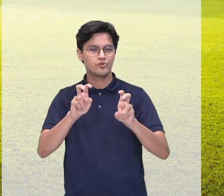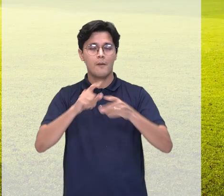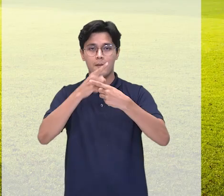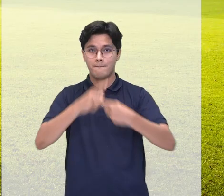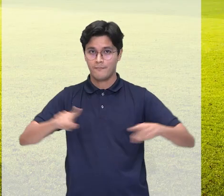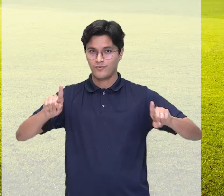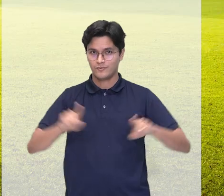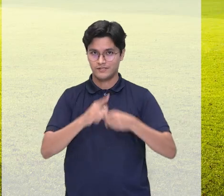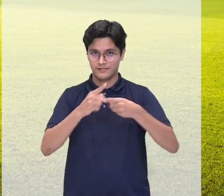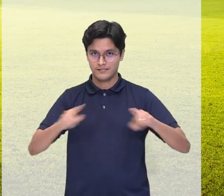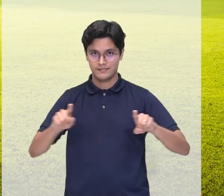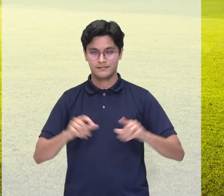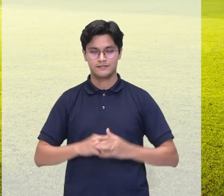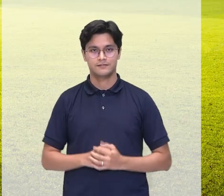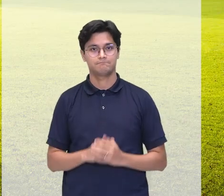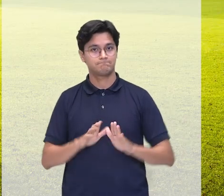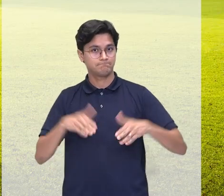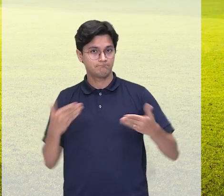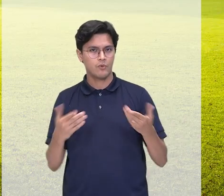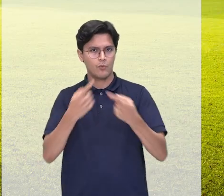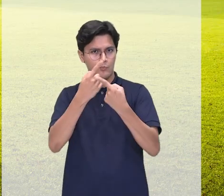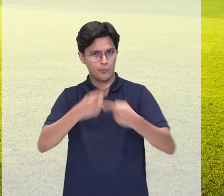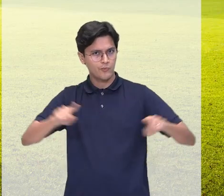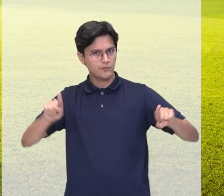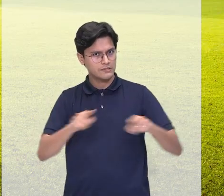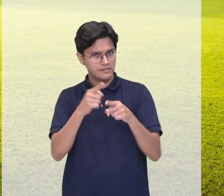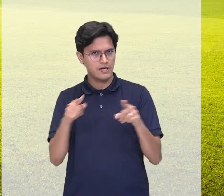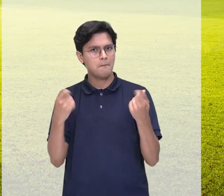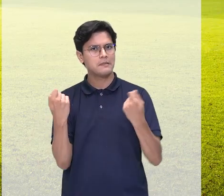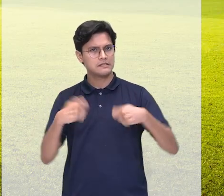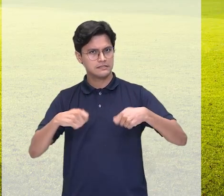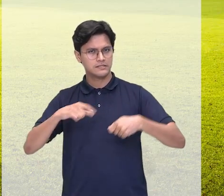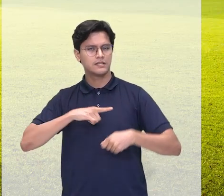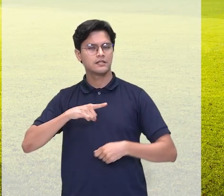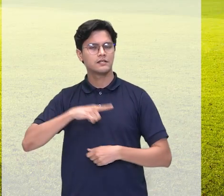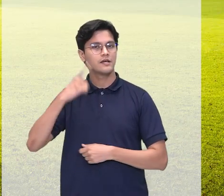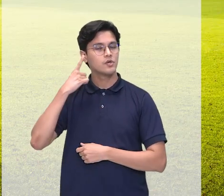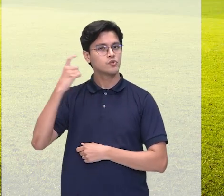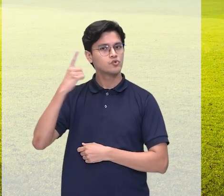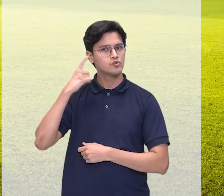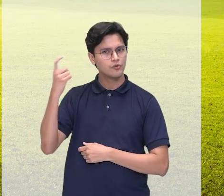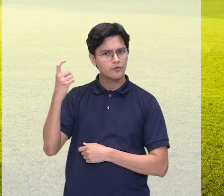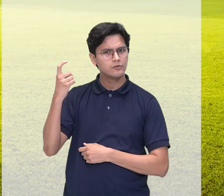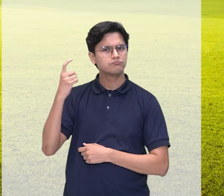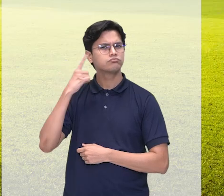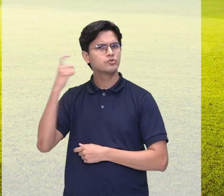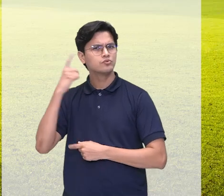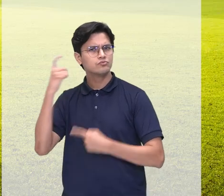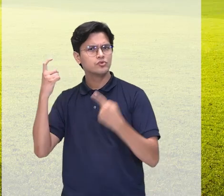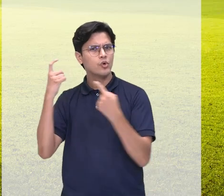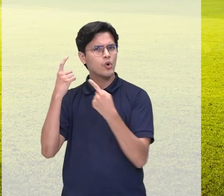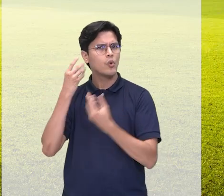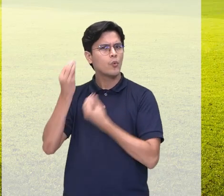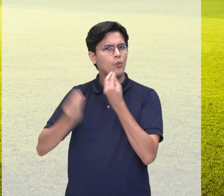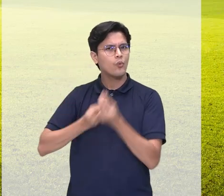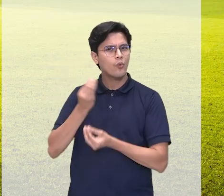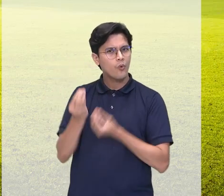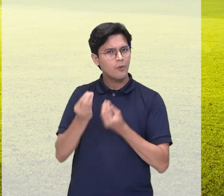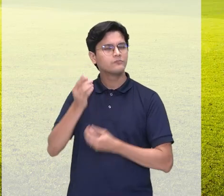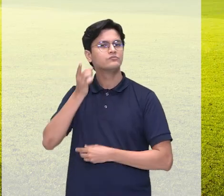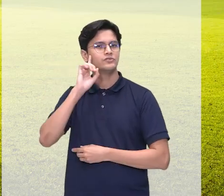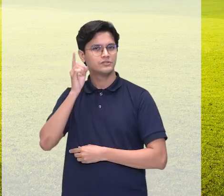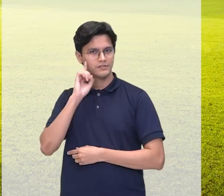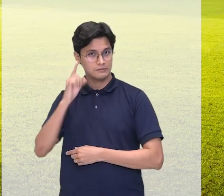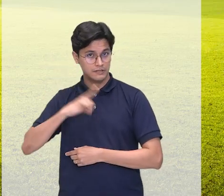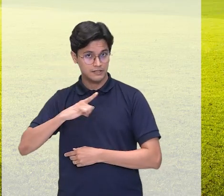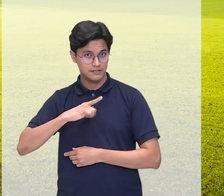música, ela depende dos sons. E esses sons, eles são emitidos no nosso cotidiano.